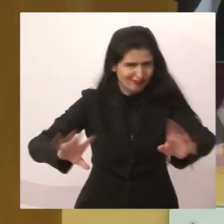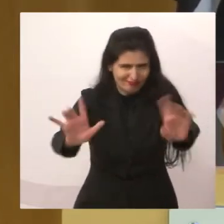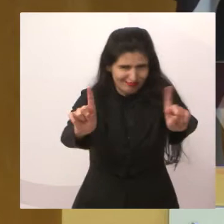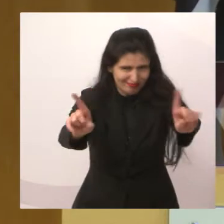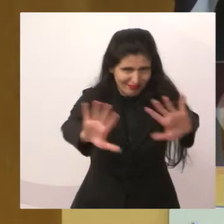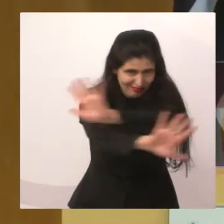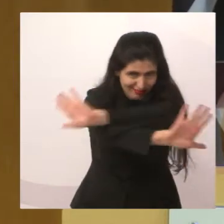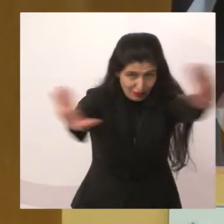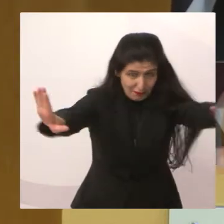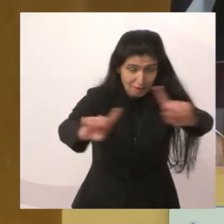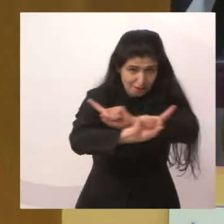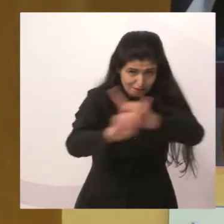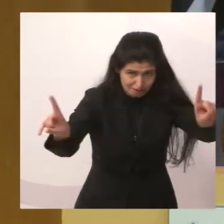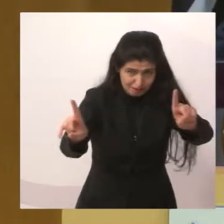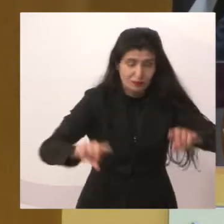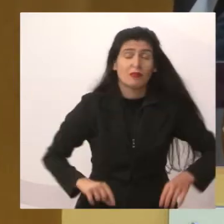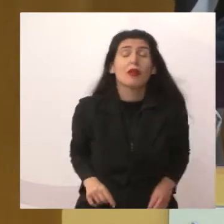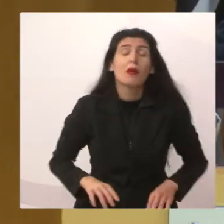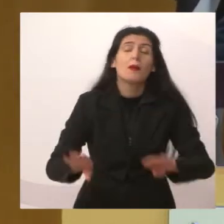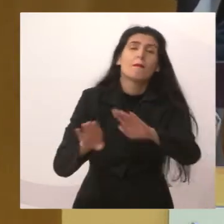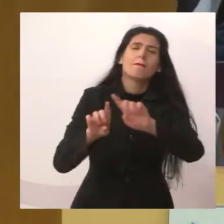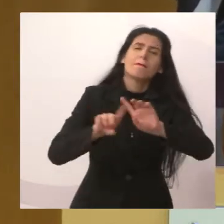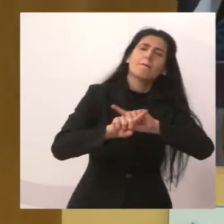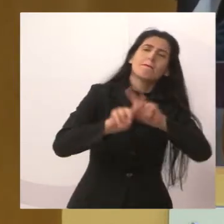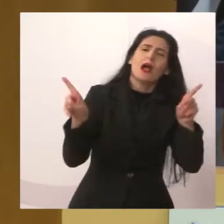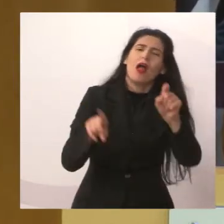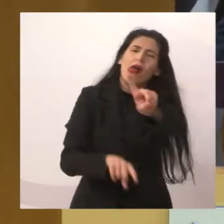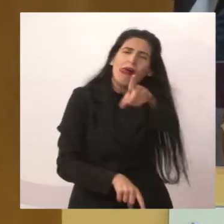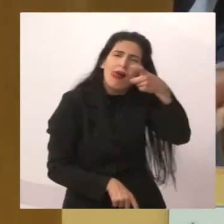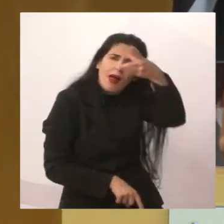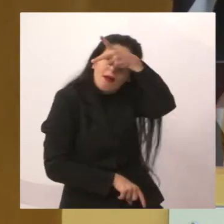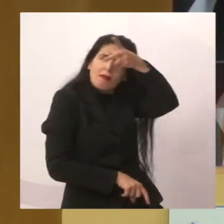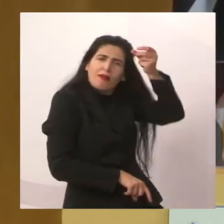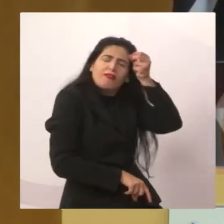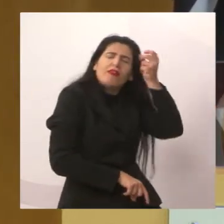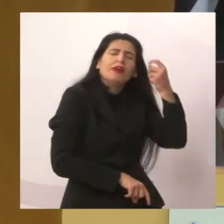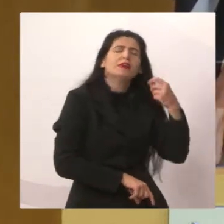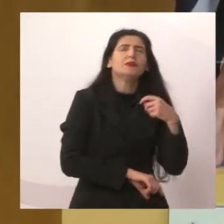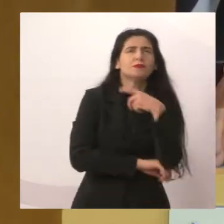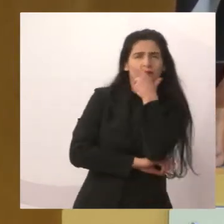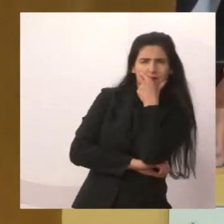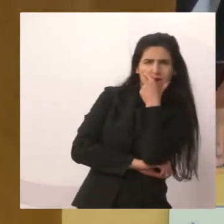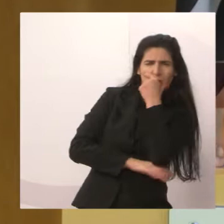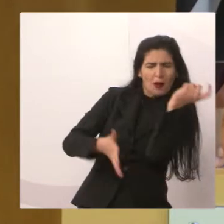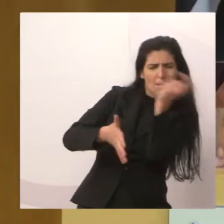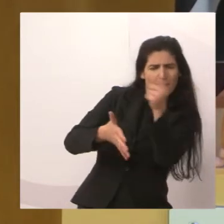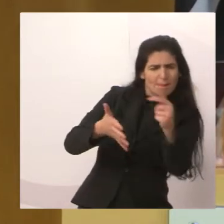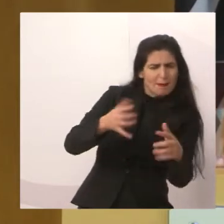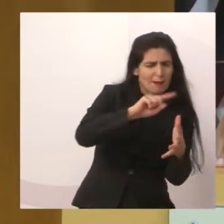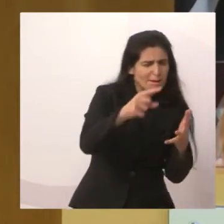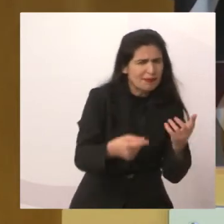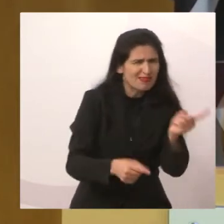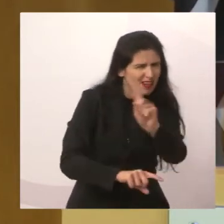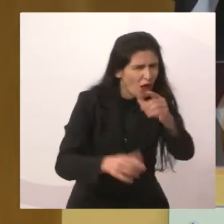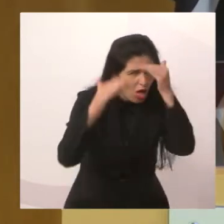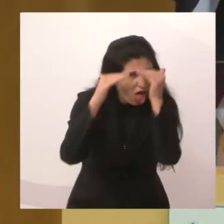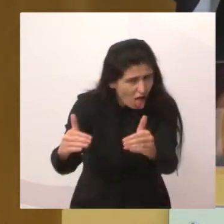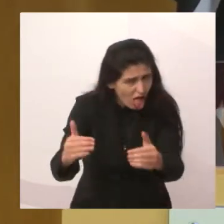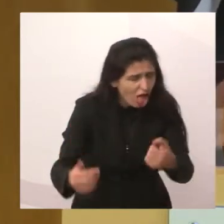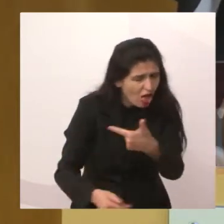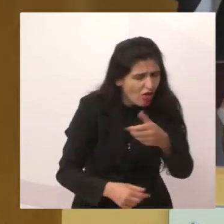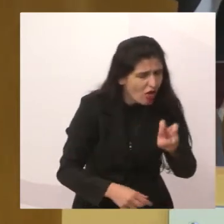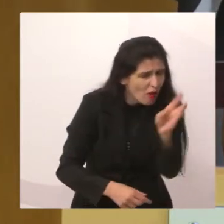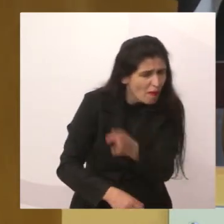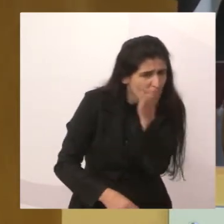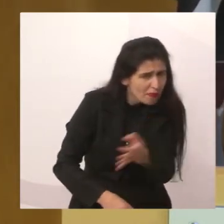vez que nós fizemos julgamento aqui de conta de prefeito, e nessa questão da não aplicação dos 25%, vereadores